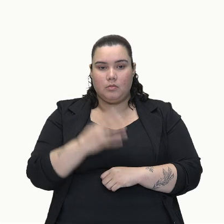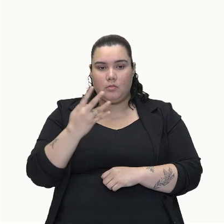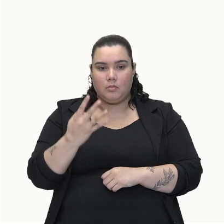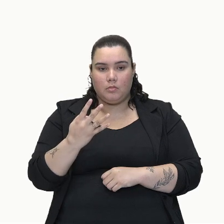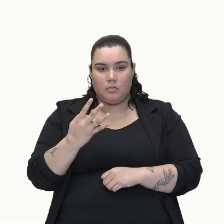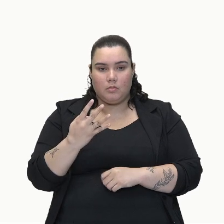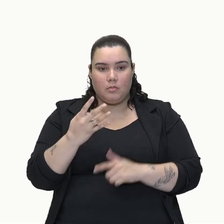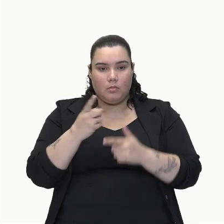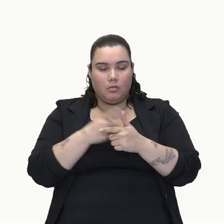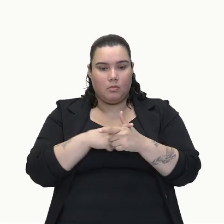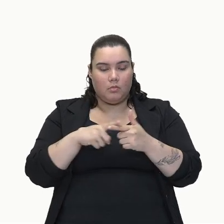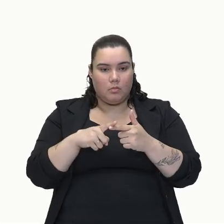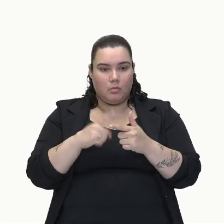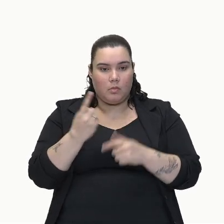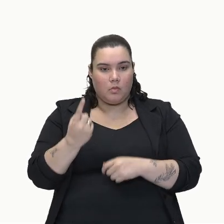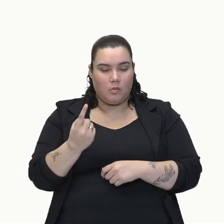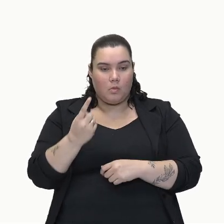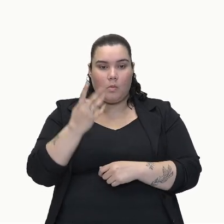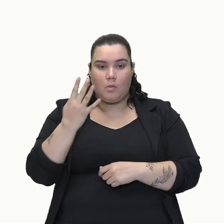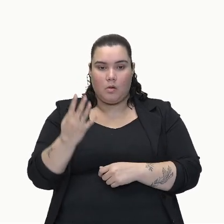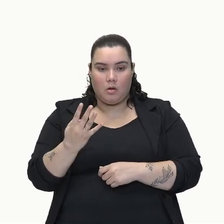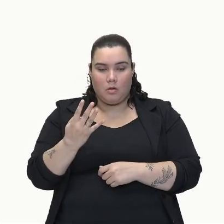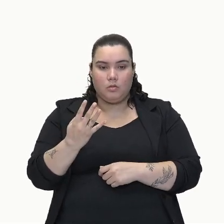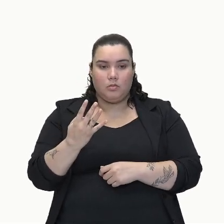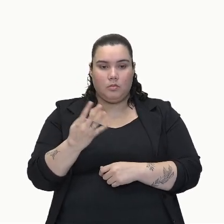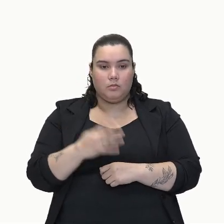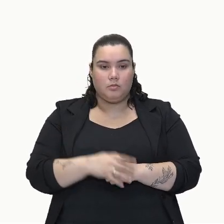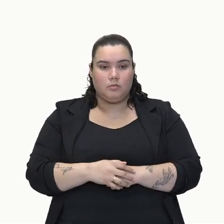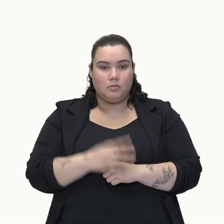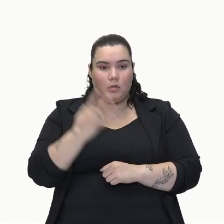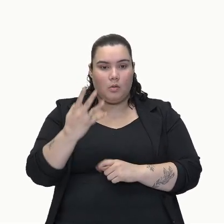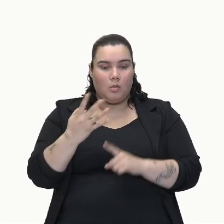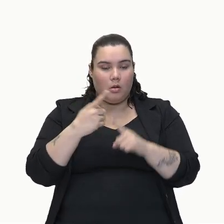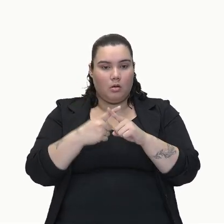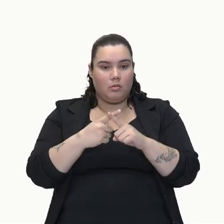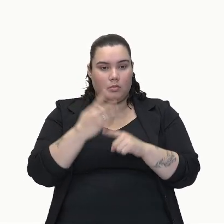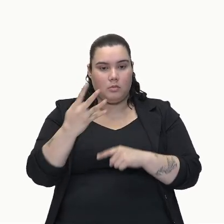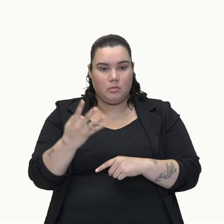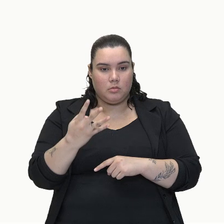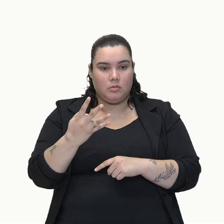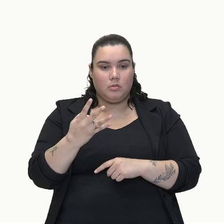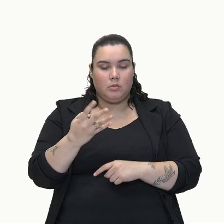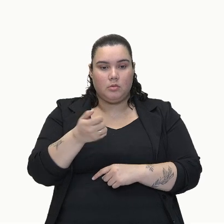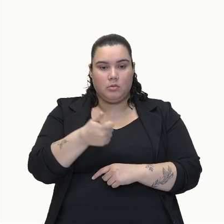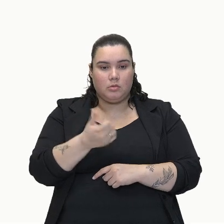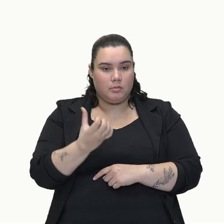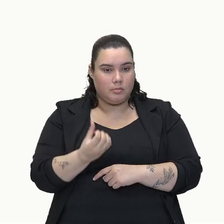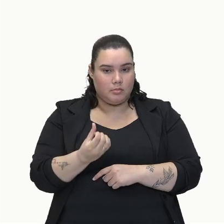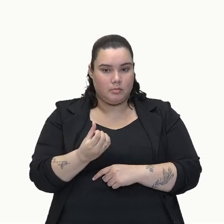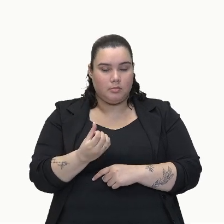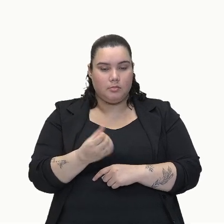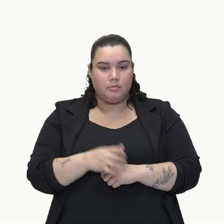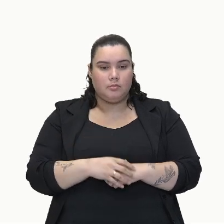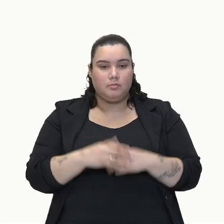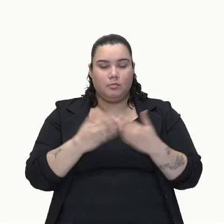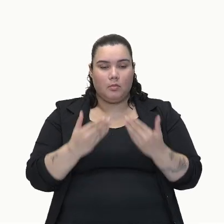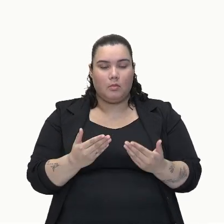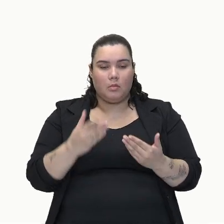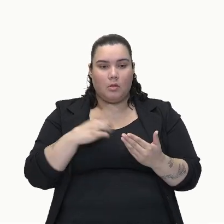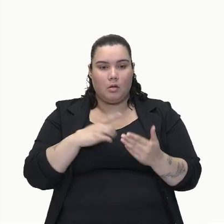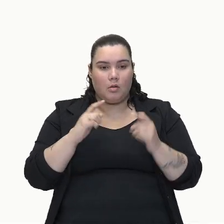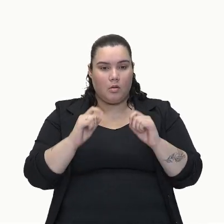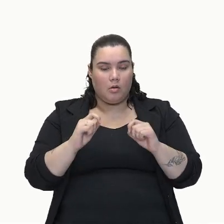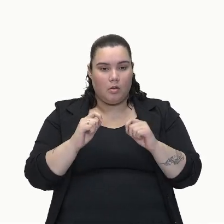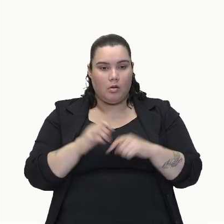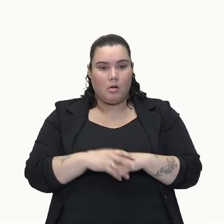4 dividido por 1 dá 4. 4 vezes 4, 16. Então, a gente vai ter que o